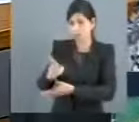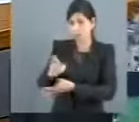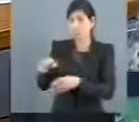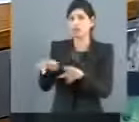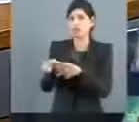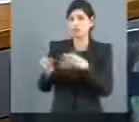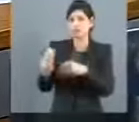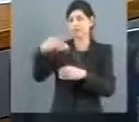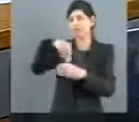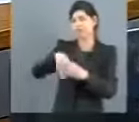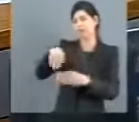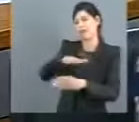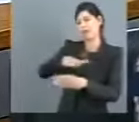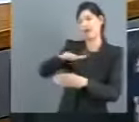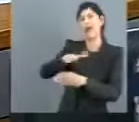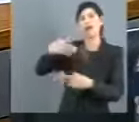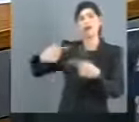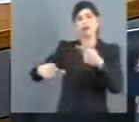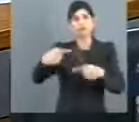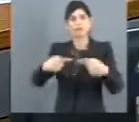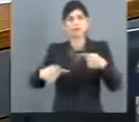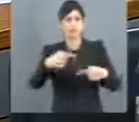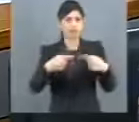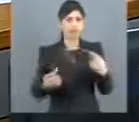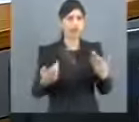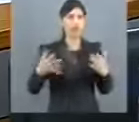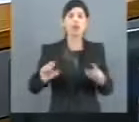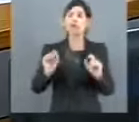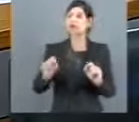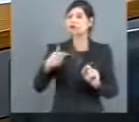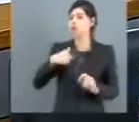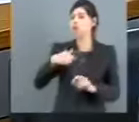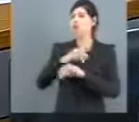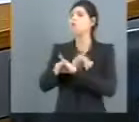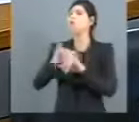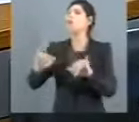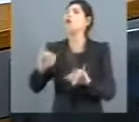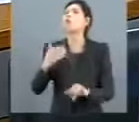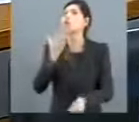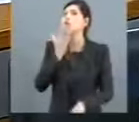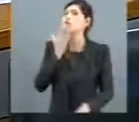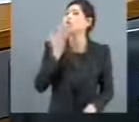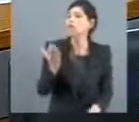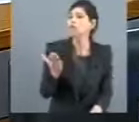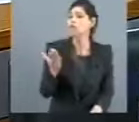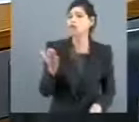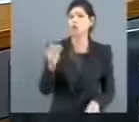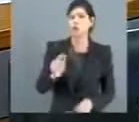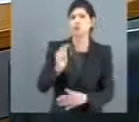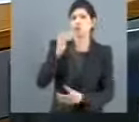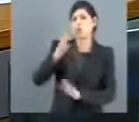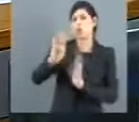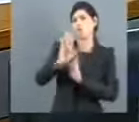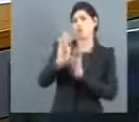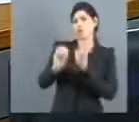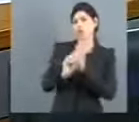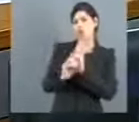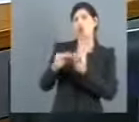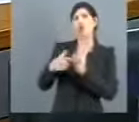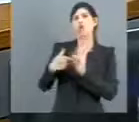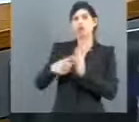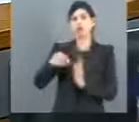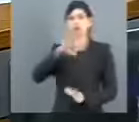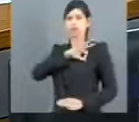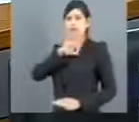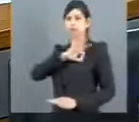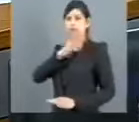política. Eu quero apenas registrar, presidente, que eu entrei com denúncia crime na Polícia Federal, porque de quinta-feira para